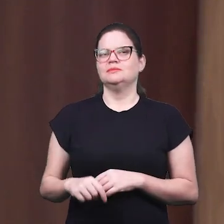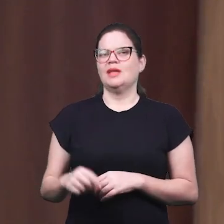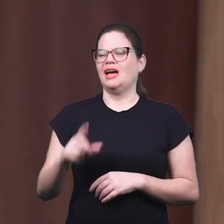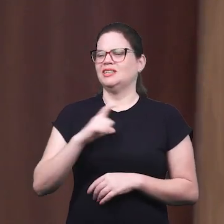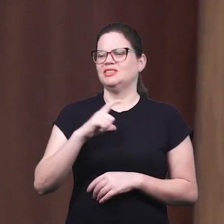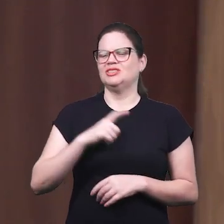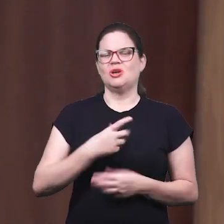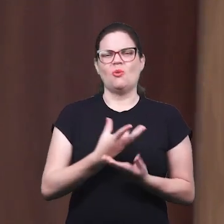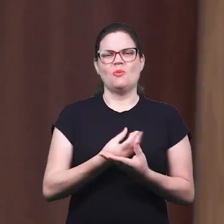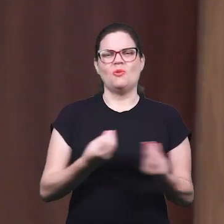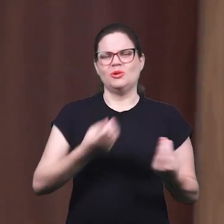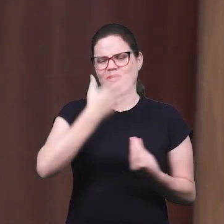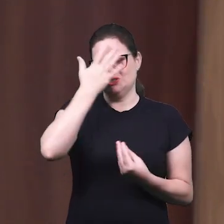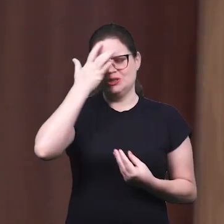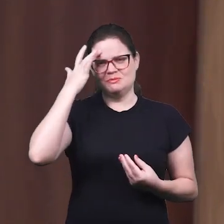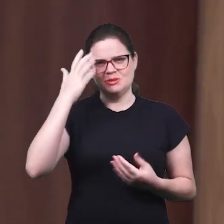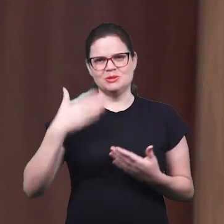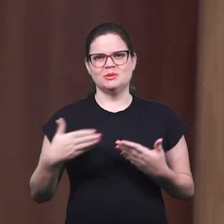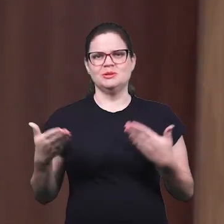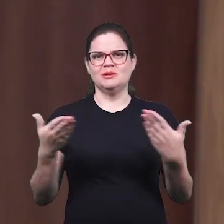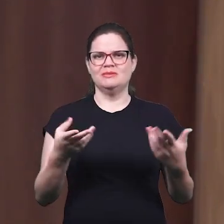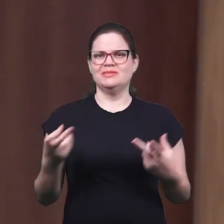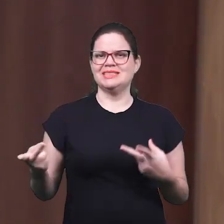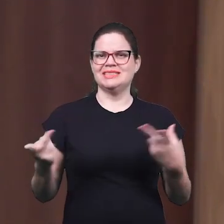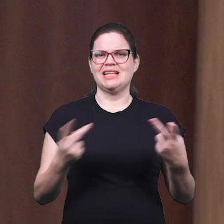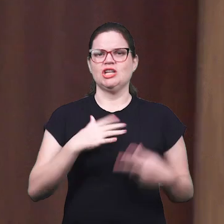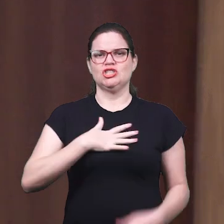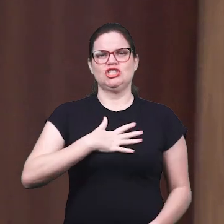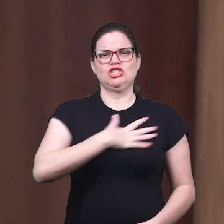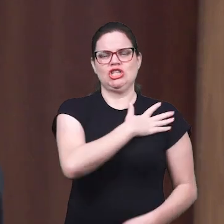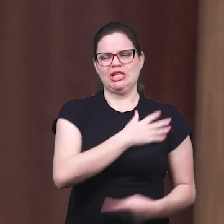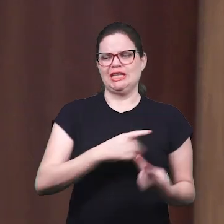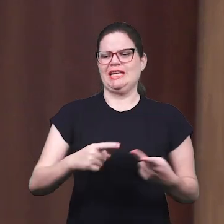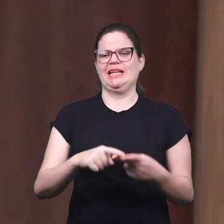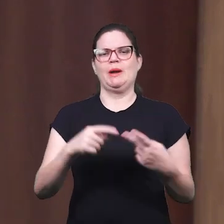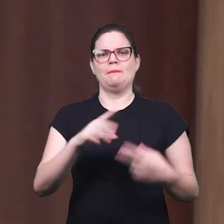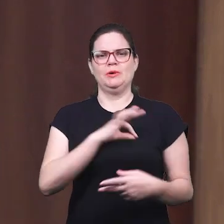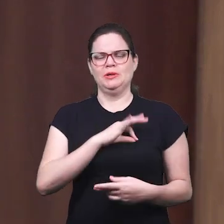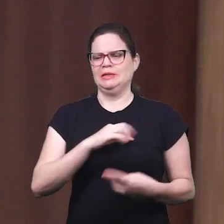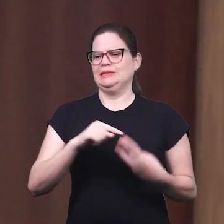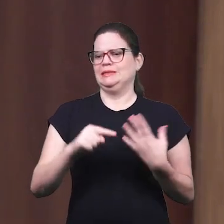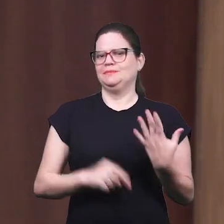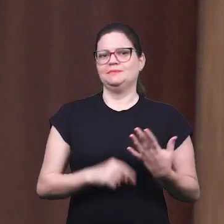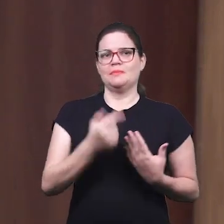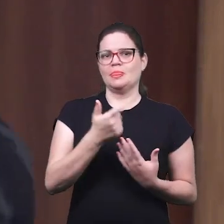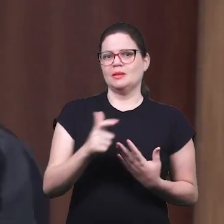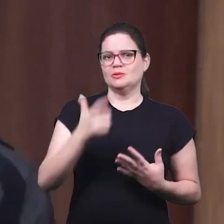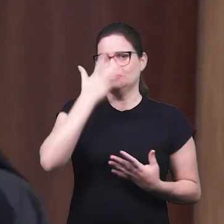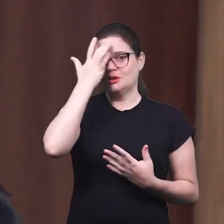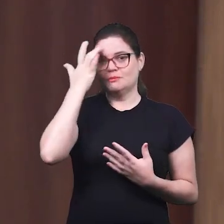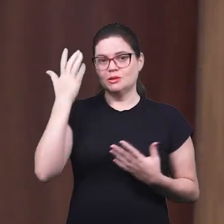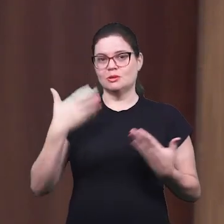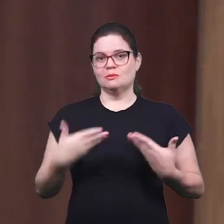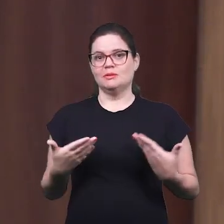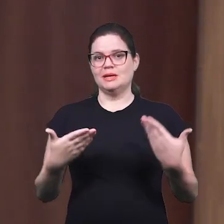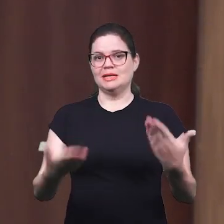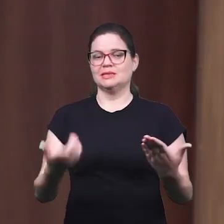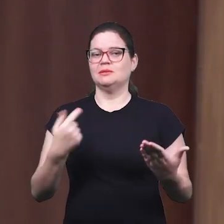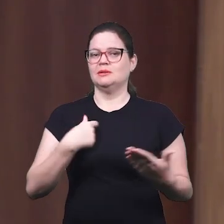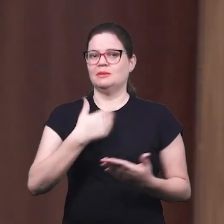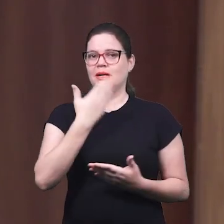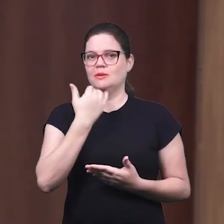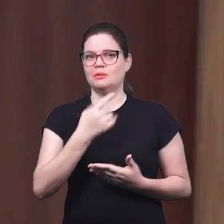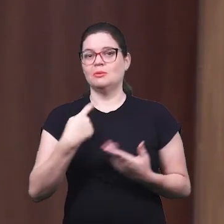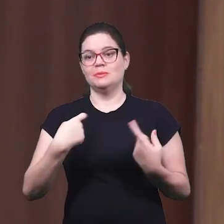ministro, general, tudo, e eu não tinha uma pessoa para me ajudar, para receber, para fazer um jantar, para ir para o aeroporto, eu preciso